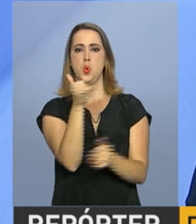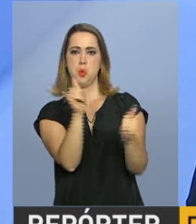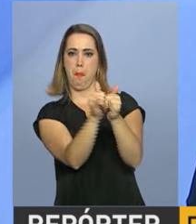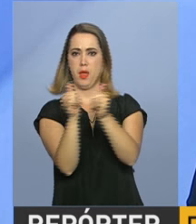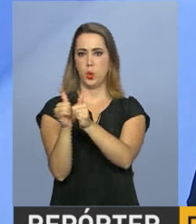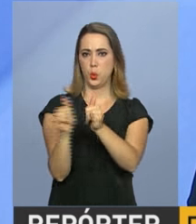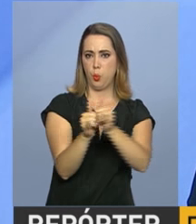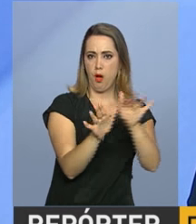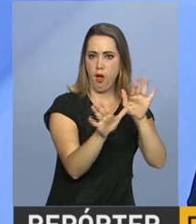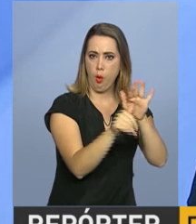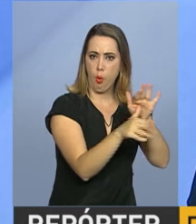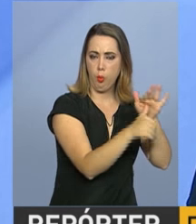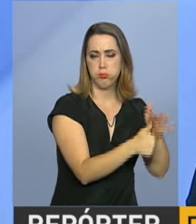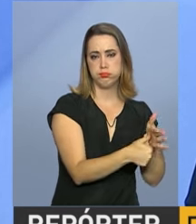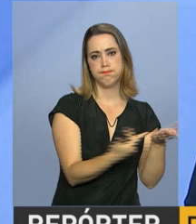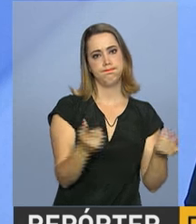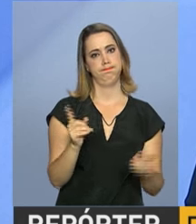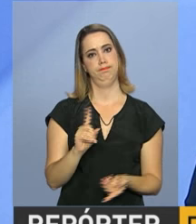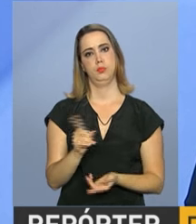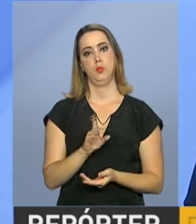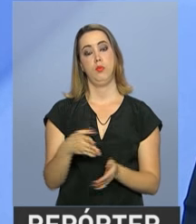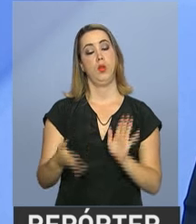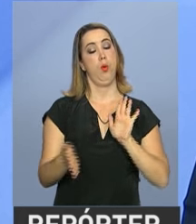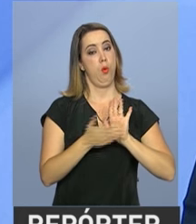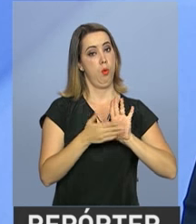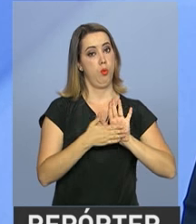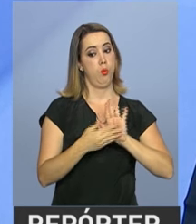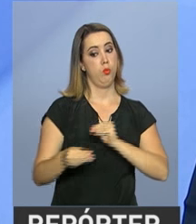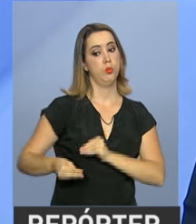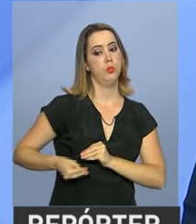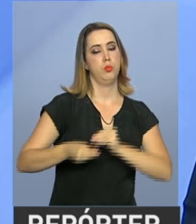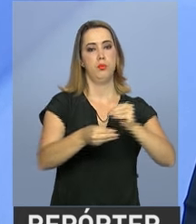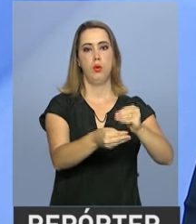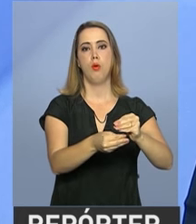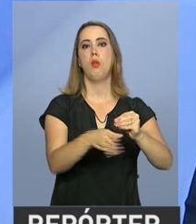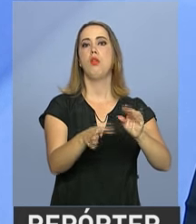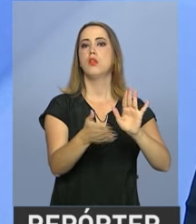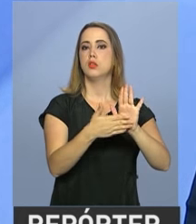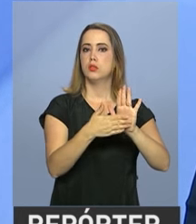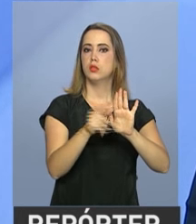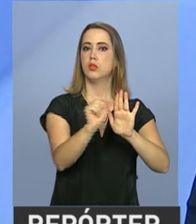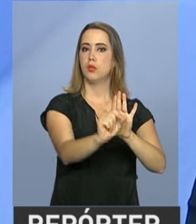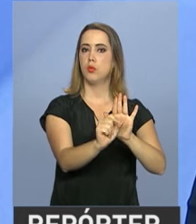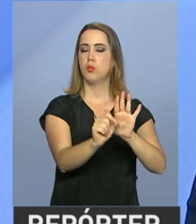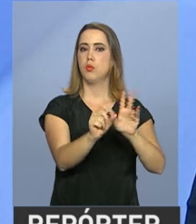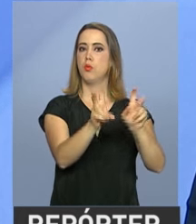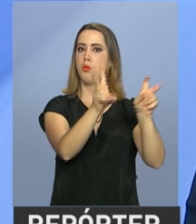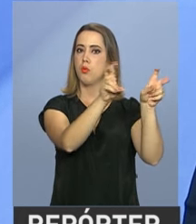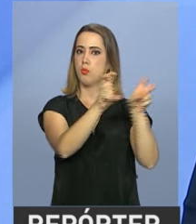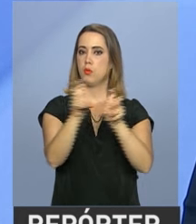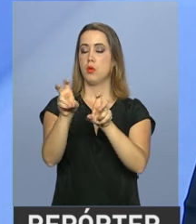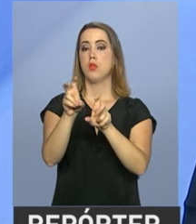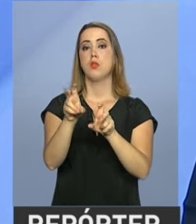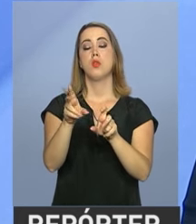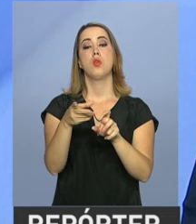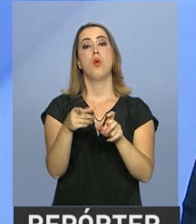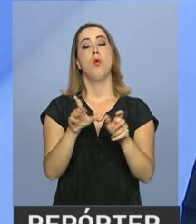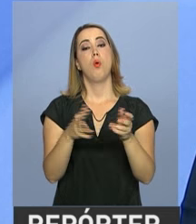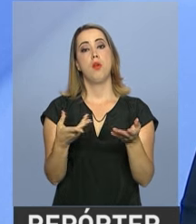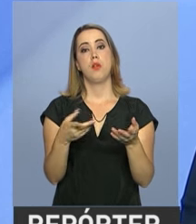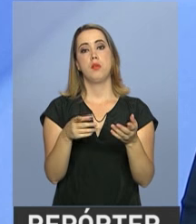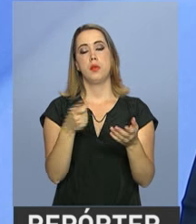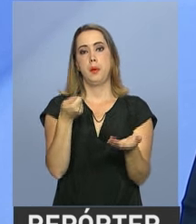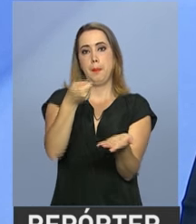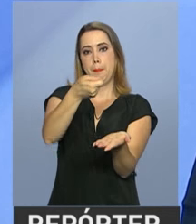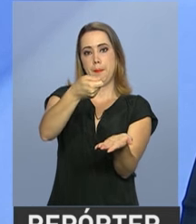já que o projeto que foi encaminhado pela sociedade, pelo Ministério Público, trata da tipificação de um crime, nós não